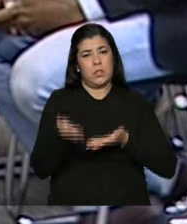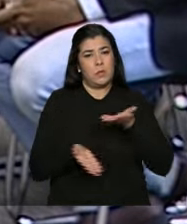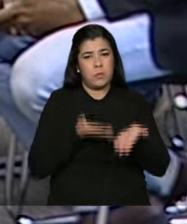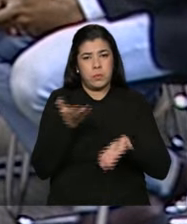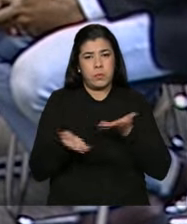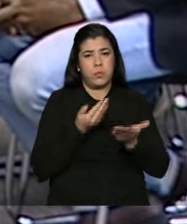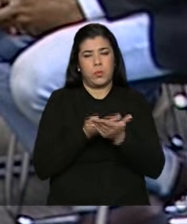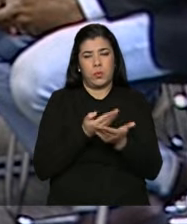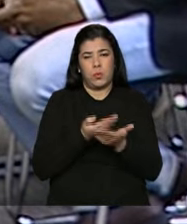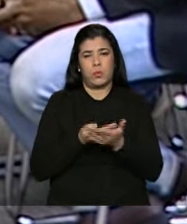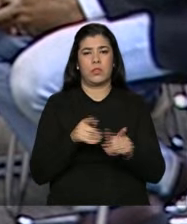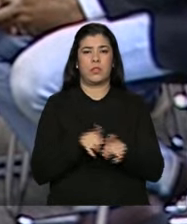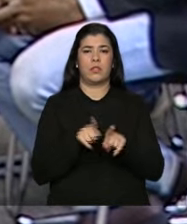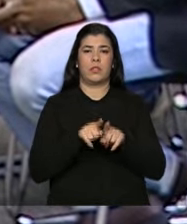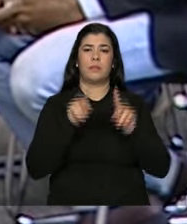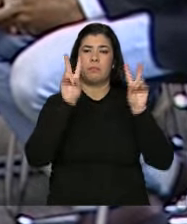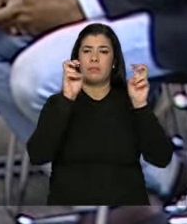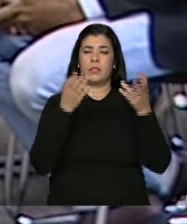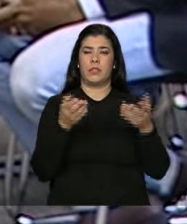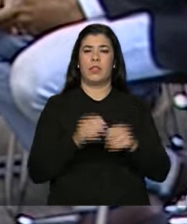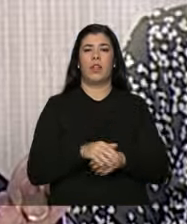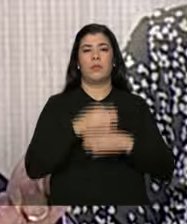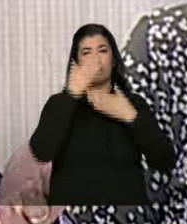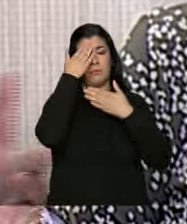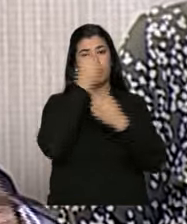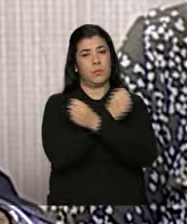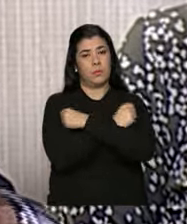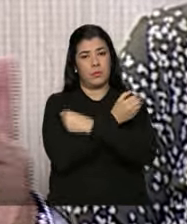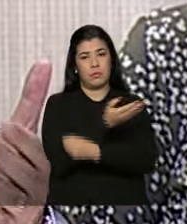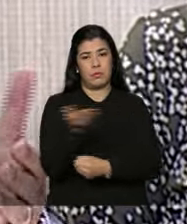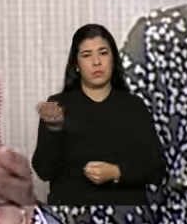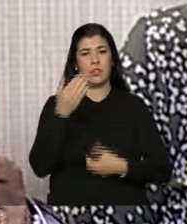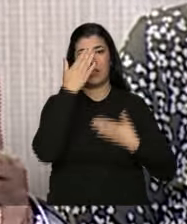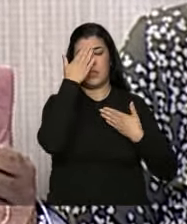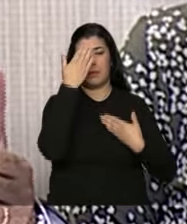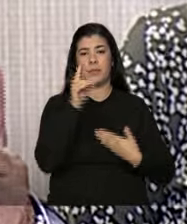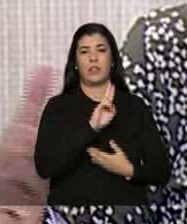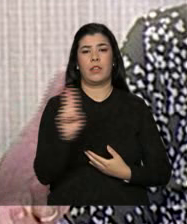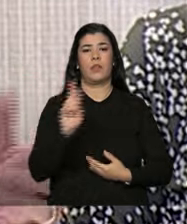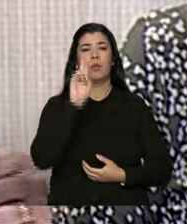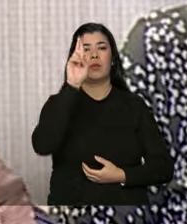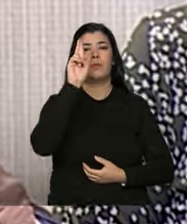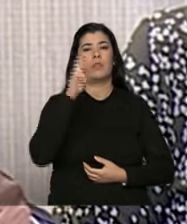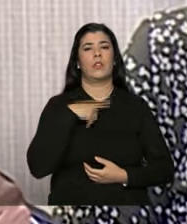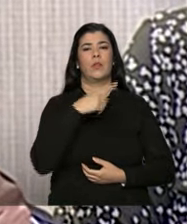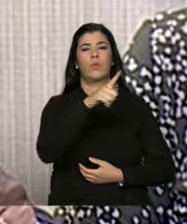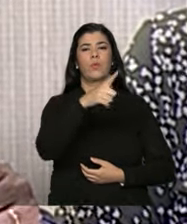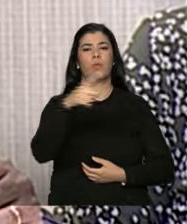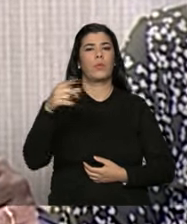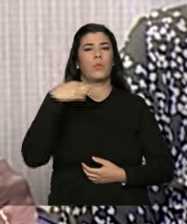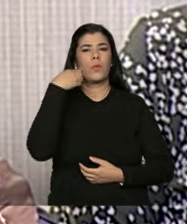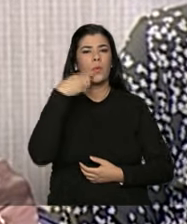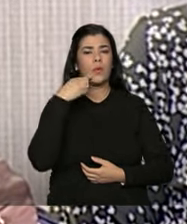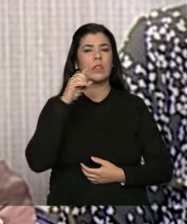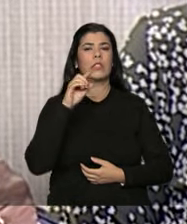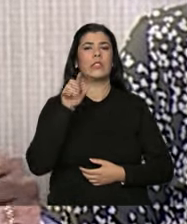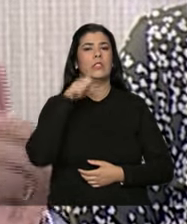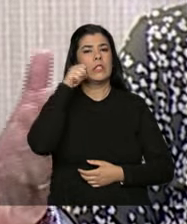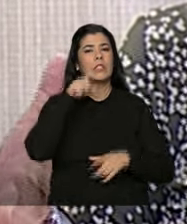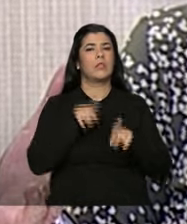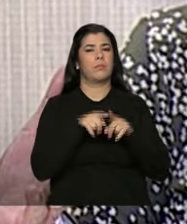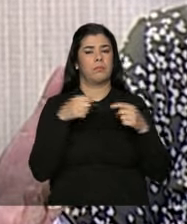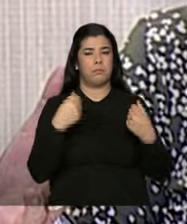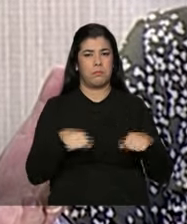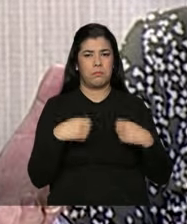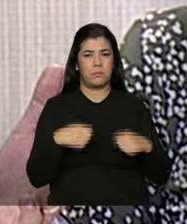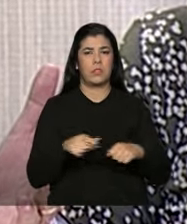tema. Eu vim aqui para dar um abraço de muito obrigado em nome dos muitos congressistas que